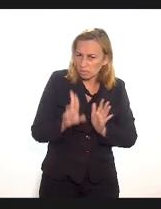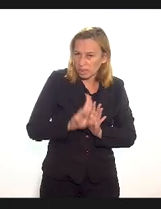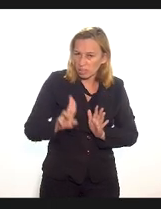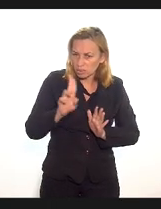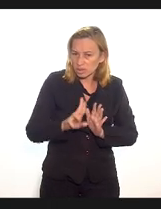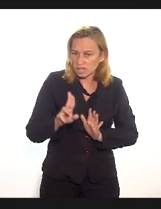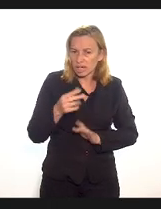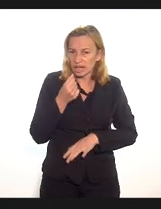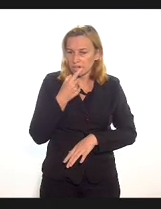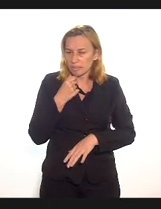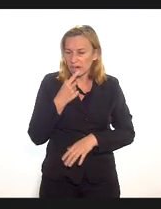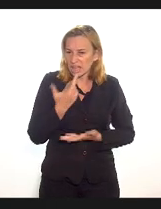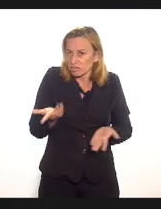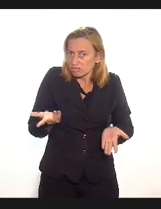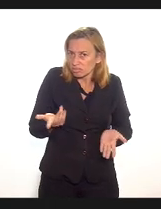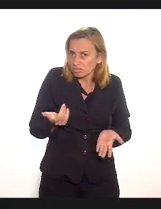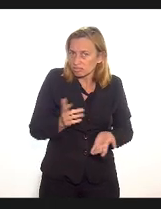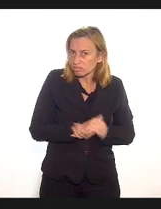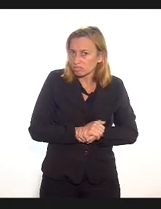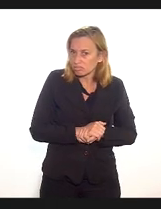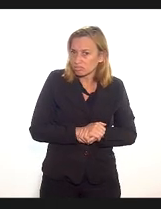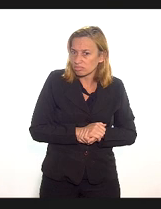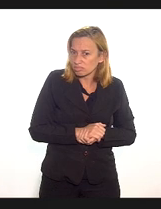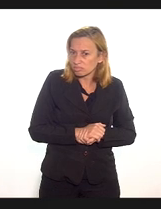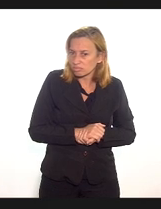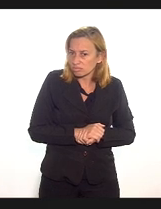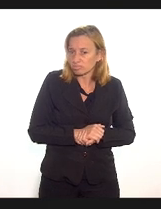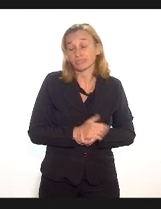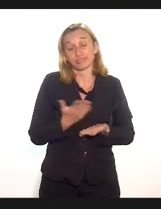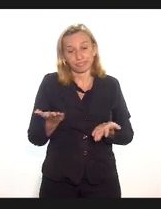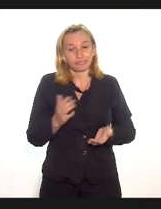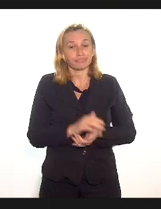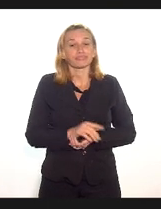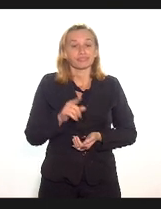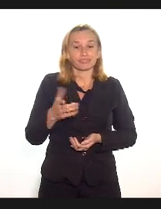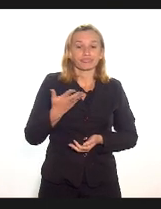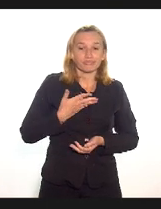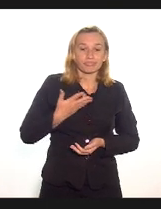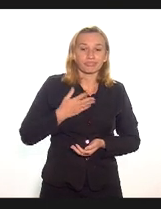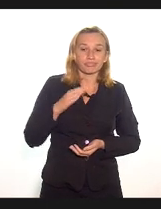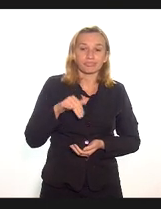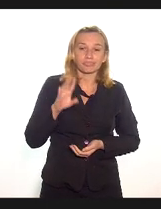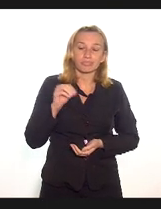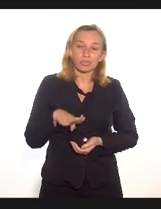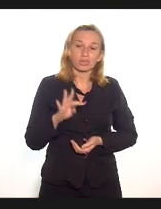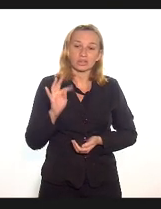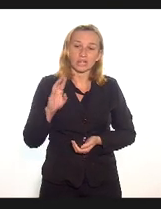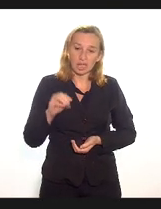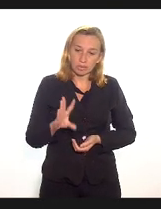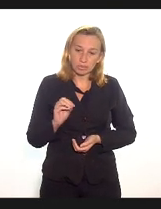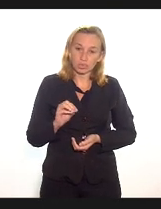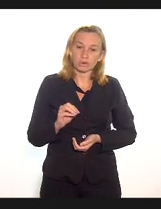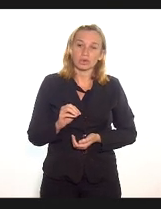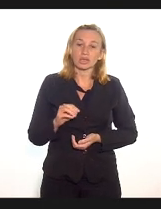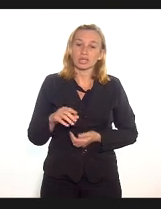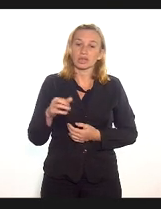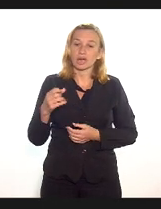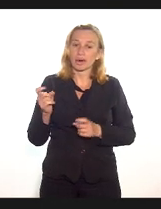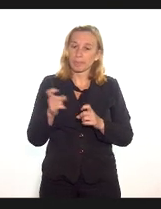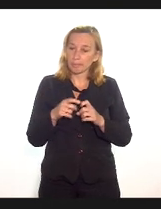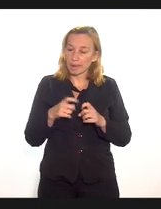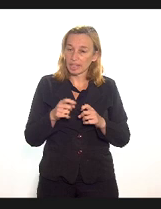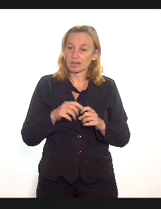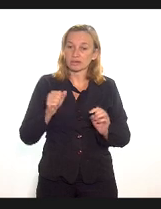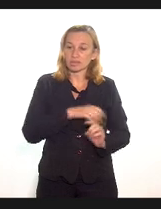saúde, de assistência? Veja o meu companheiro Rubens Bontempo, que é médico, né? Um gestor excepcional e um